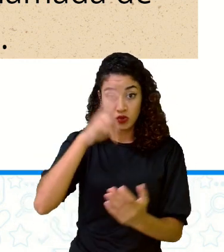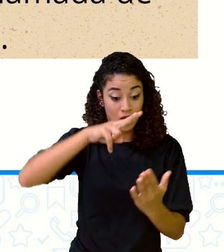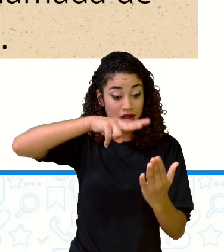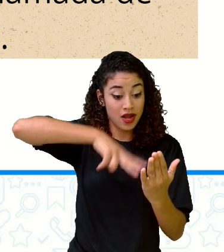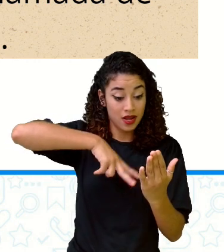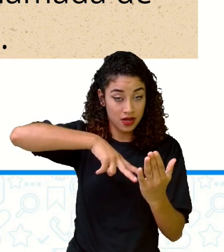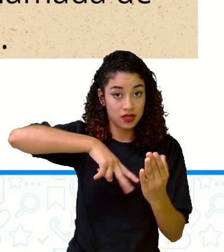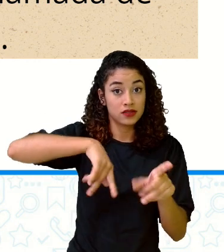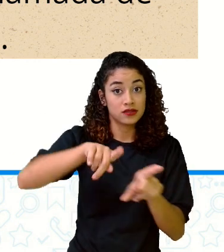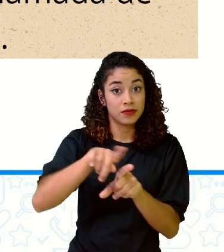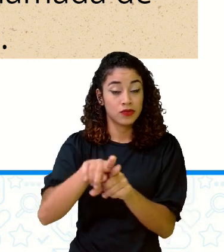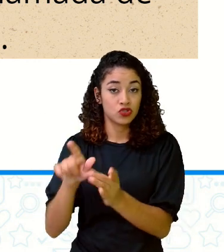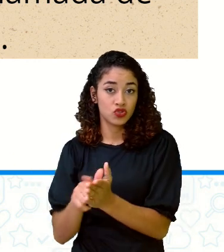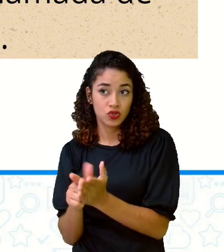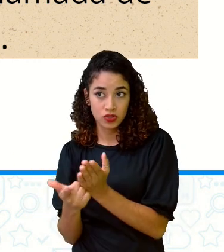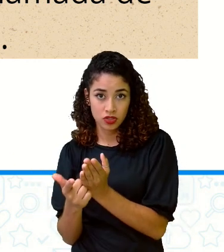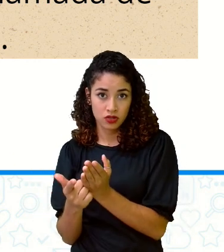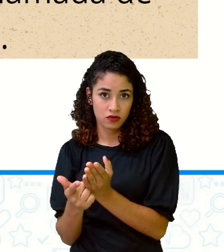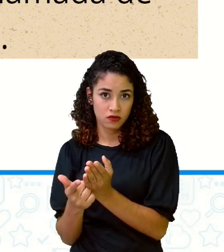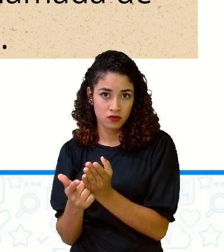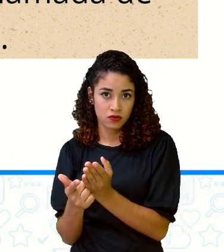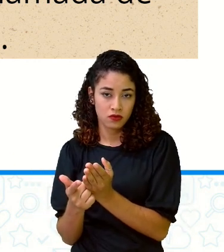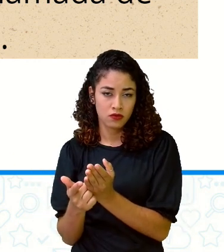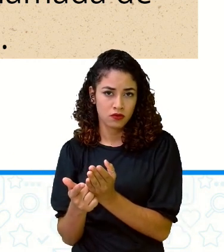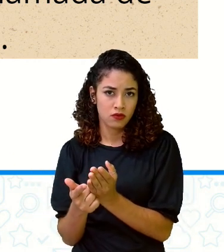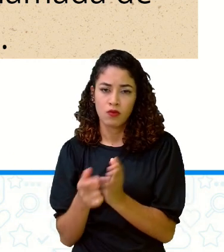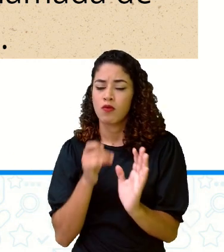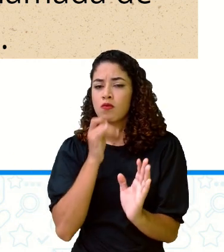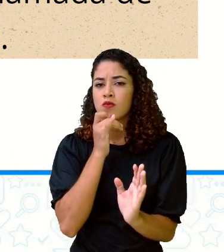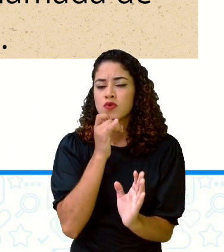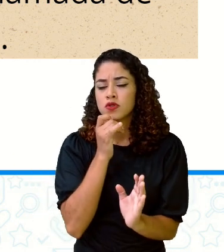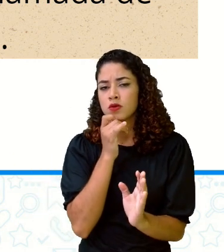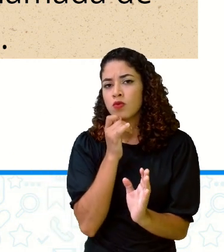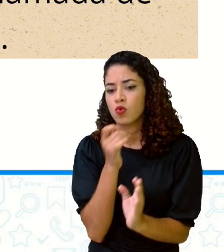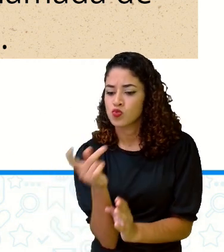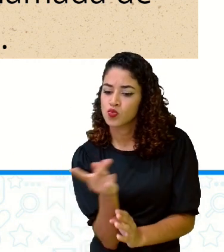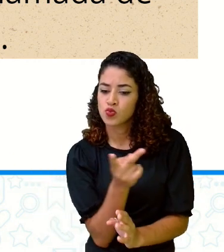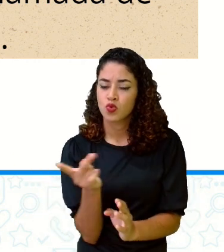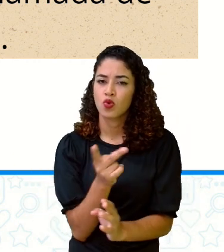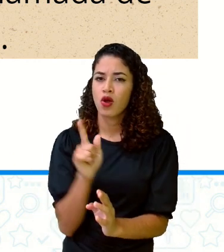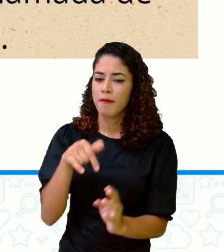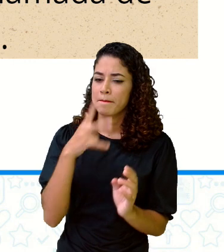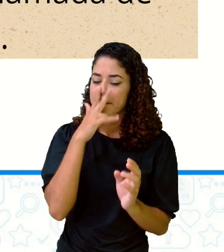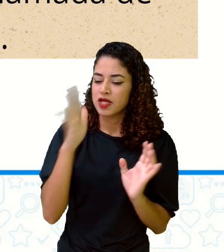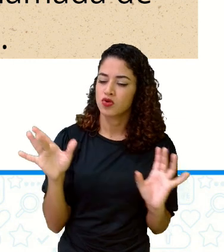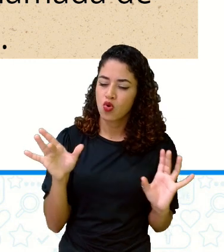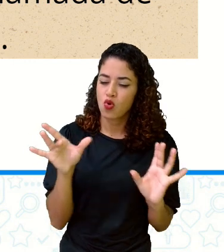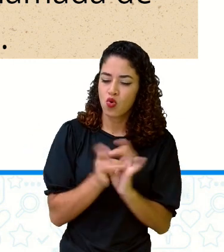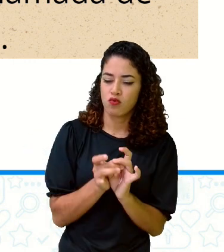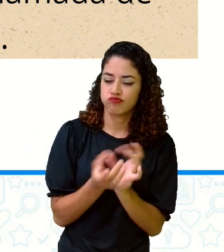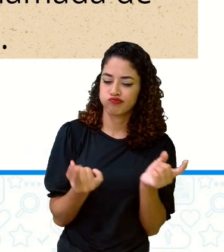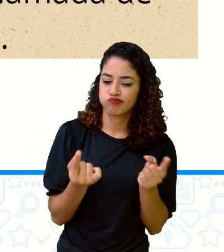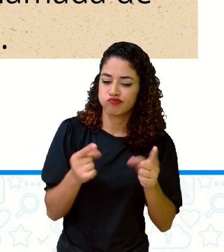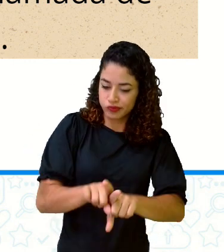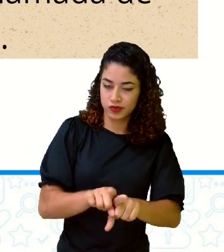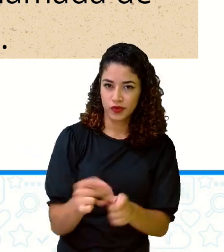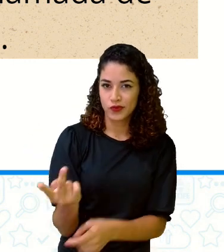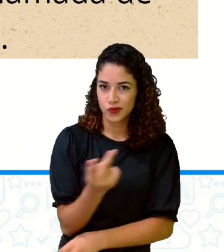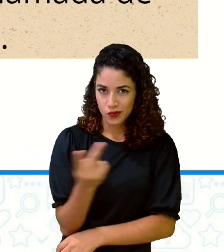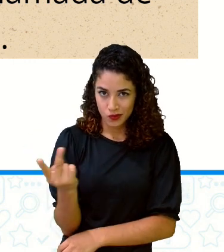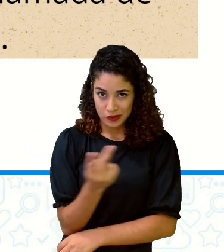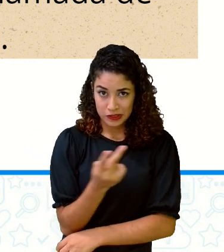jornal, aquele ali, que está, que faz, essa conexão, essa integração, entre ambos,